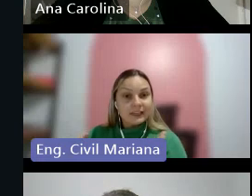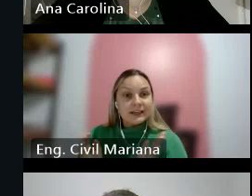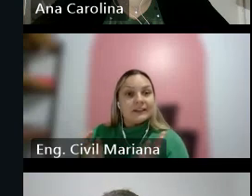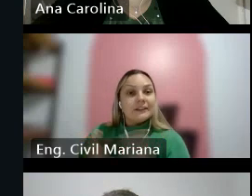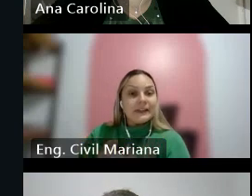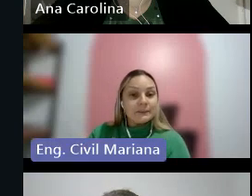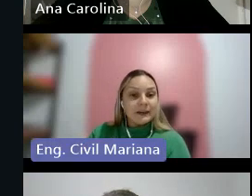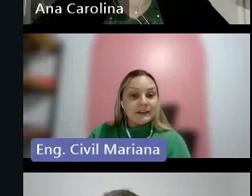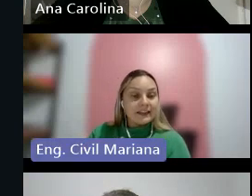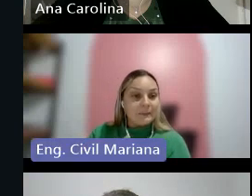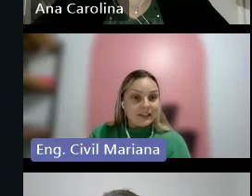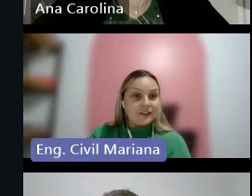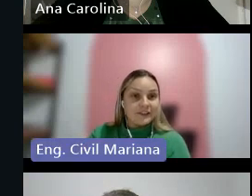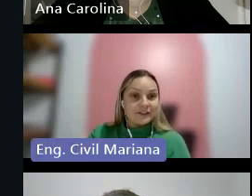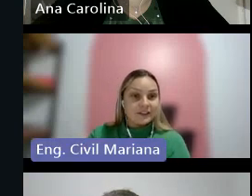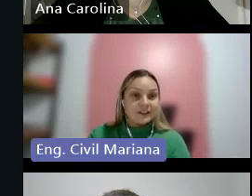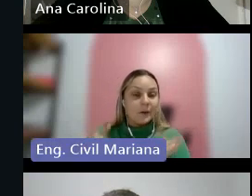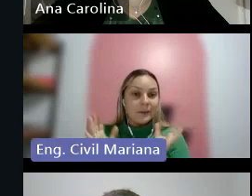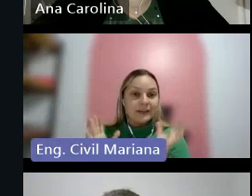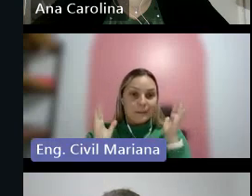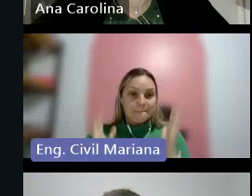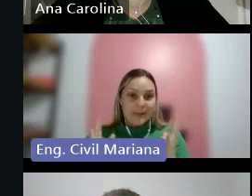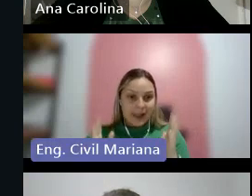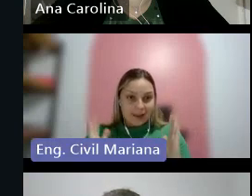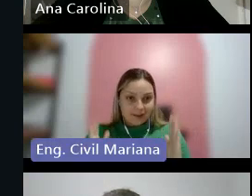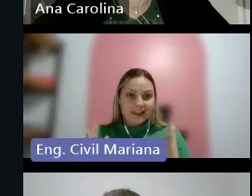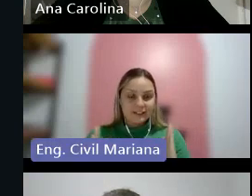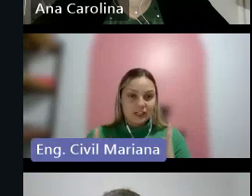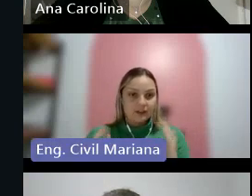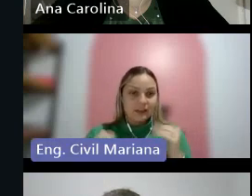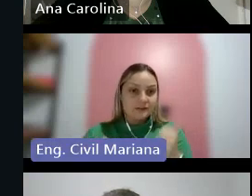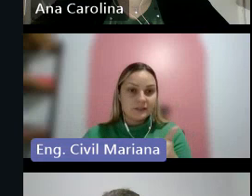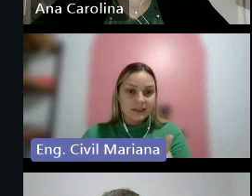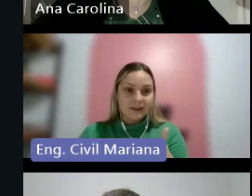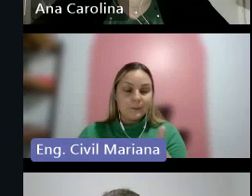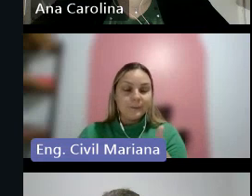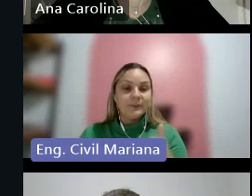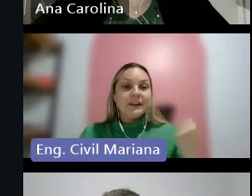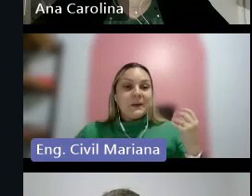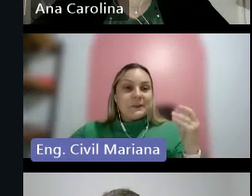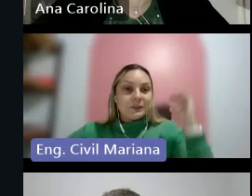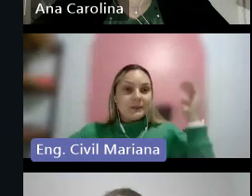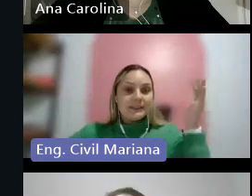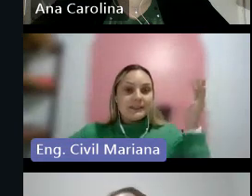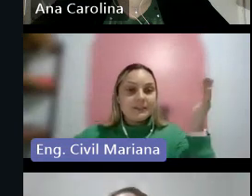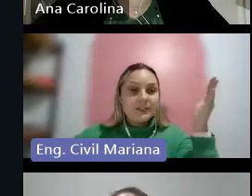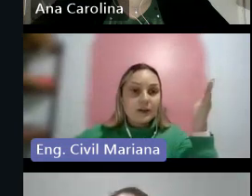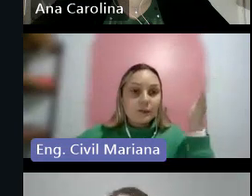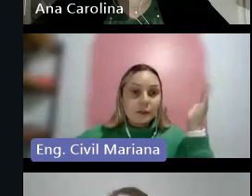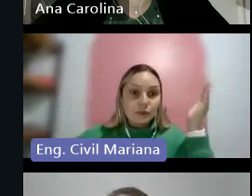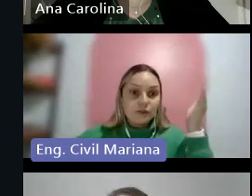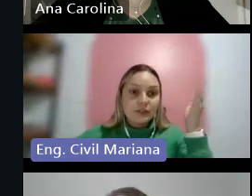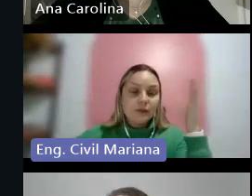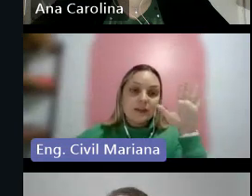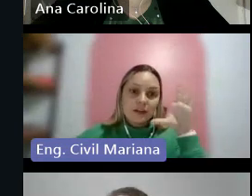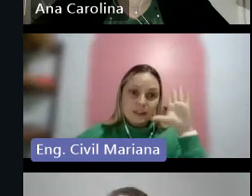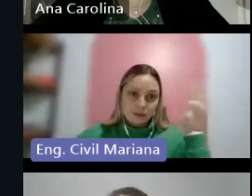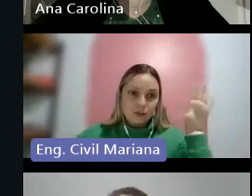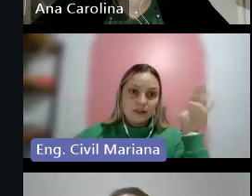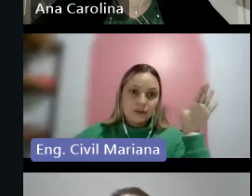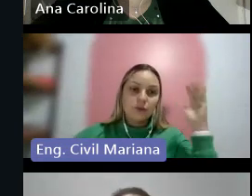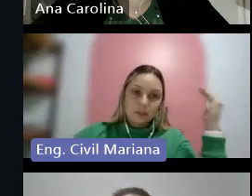certo. Então, essa parte que era mais difícil de deixar o prédio em pé, retinho, eles conseguiram. Mas como eles não fizeram uma